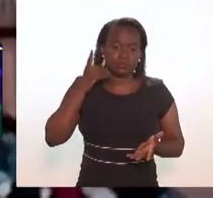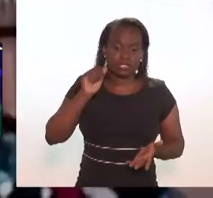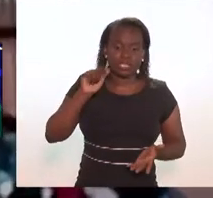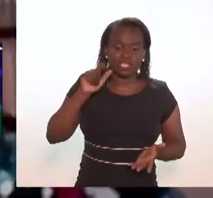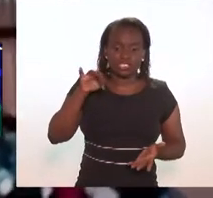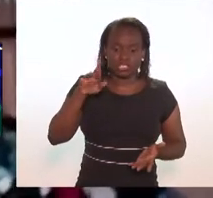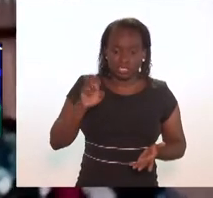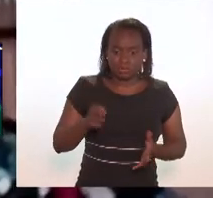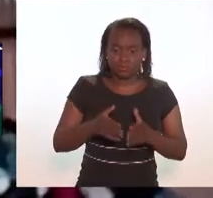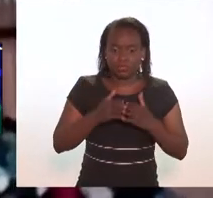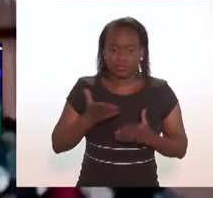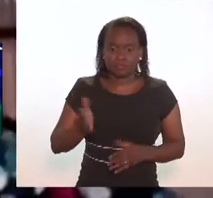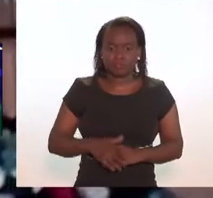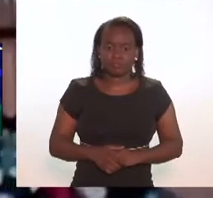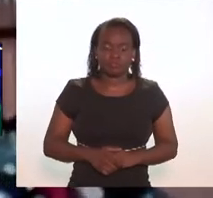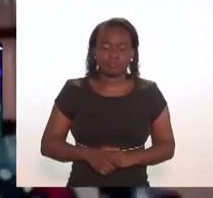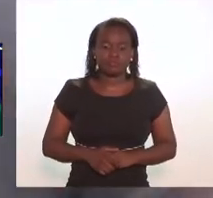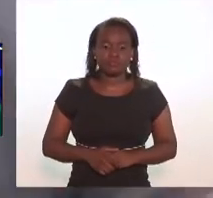Alexandre, por favor.